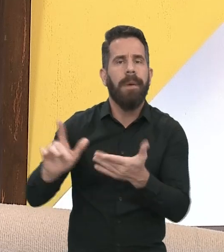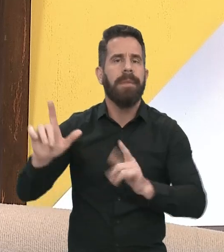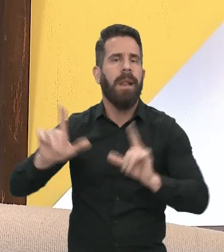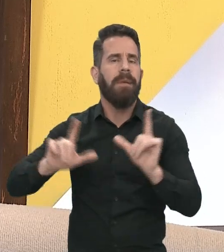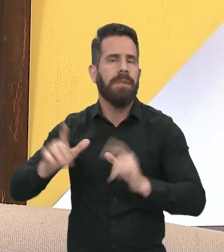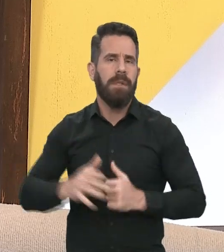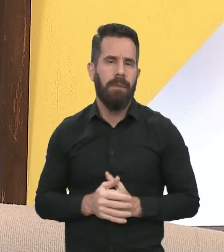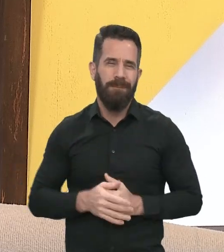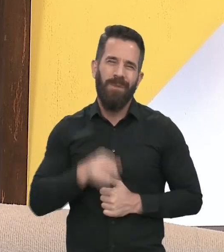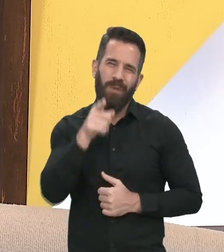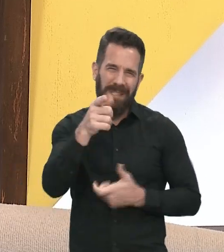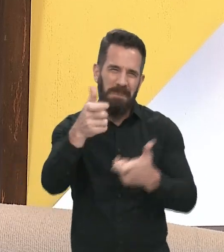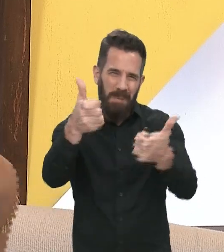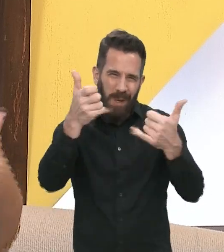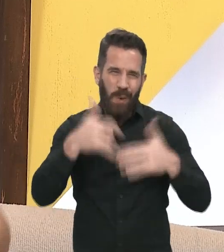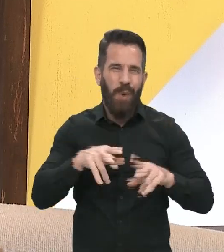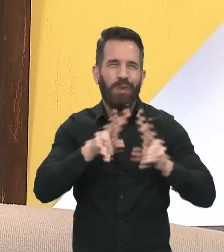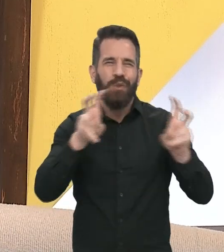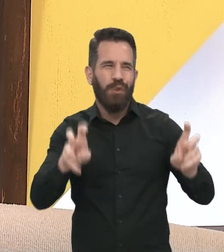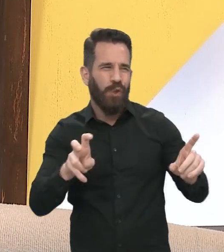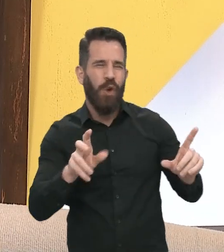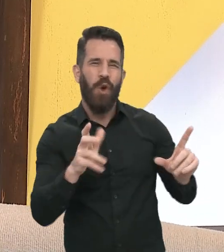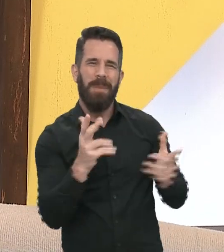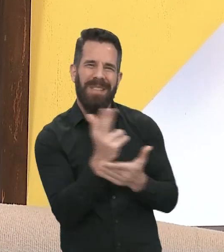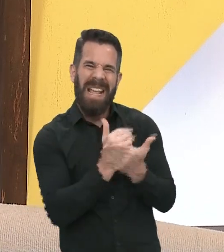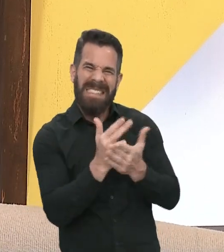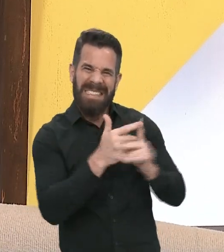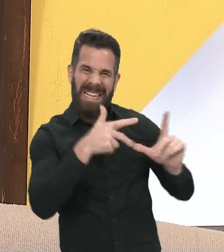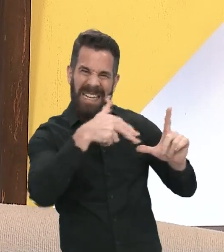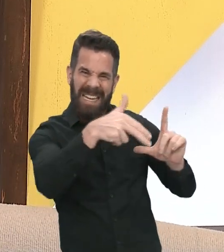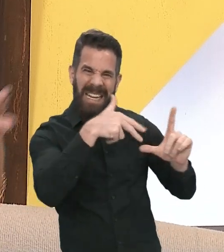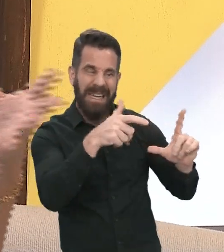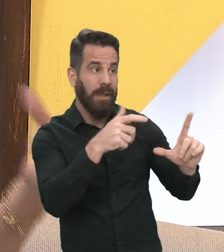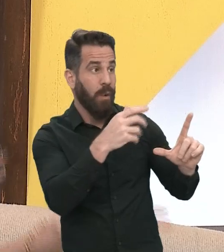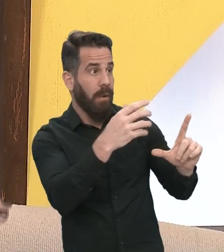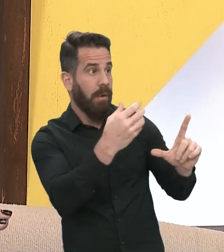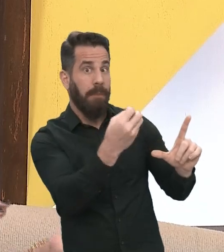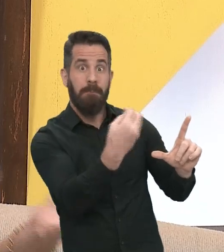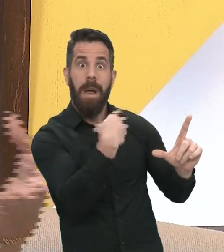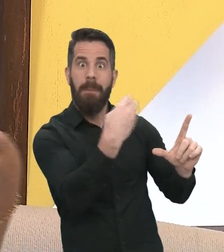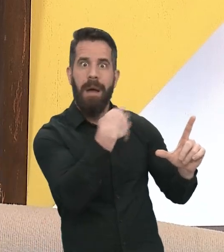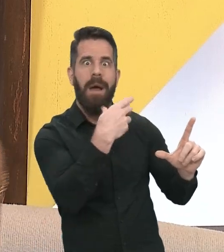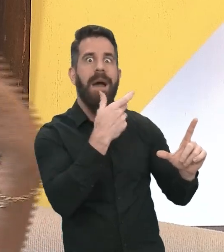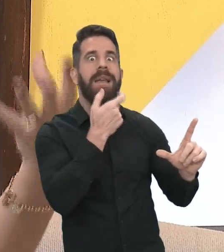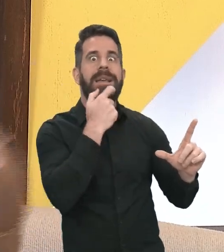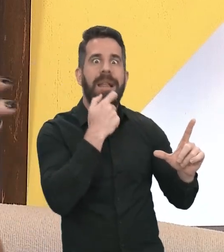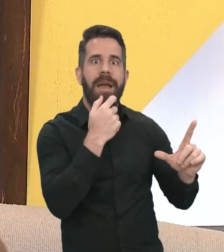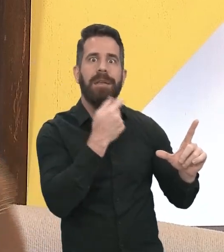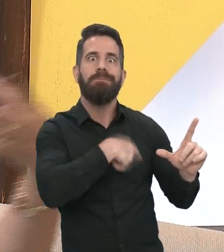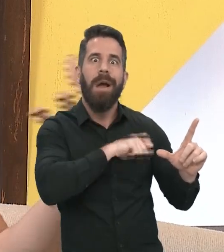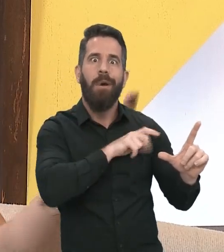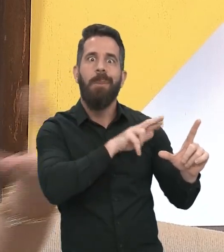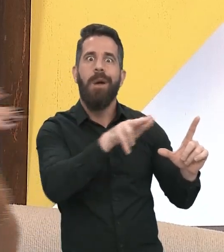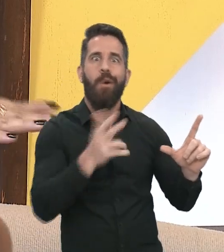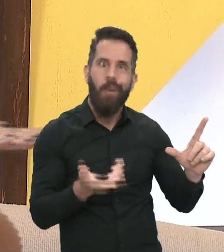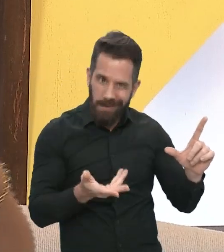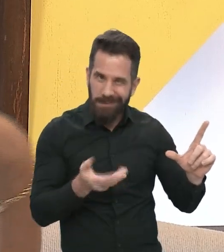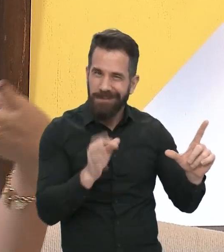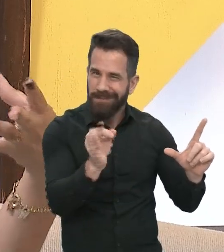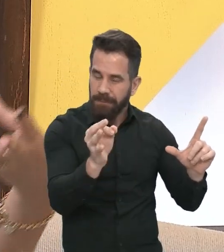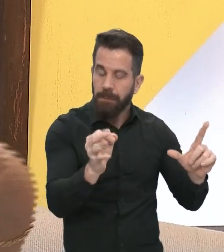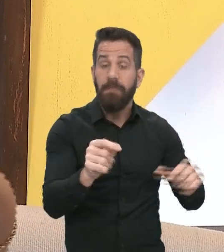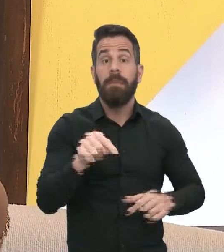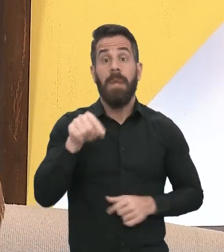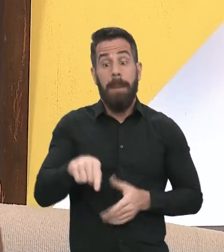aprendizado de línguas. Alguns estudos mostram que a criança ela precisa de um adulto que faça uma mediação, que esteja